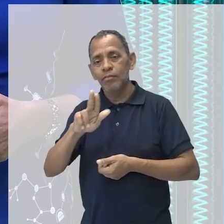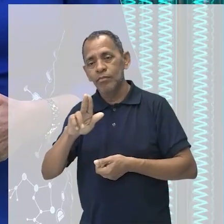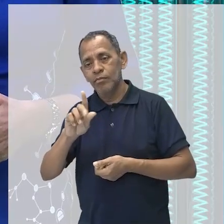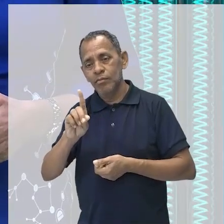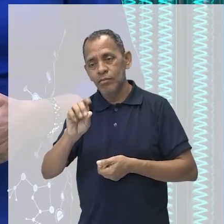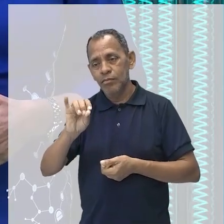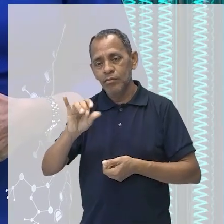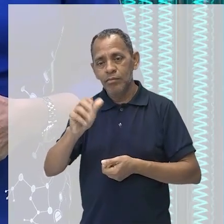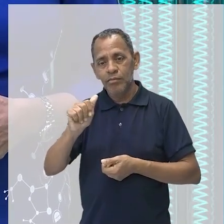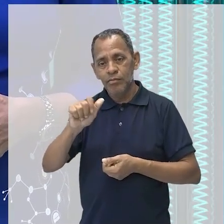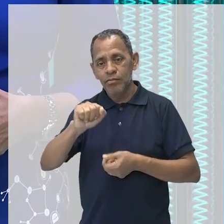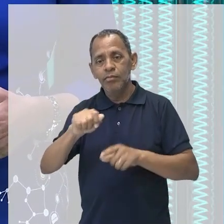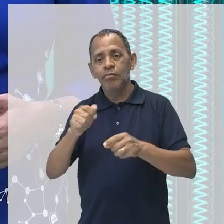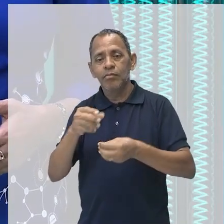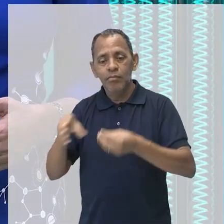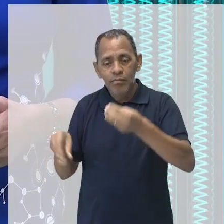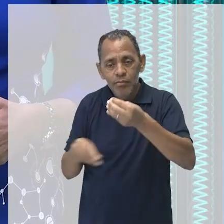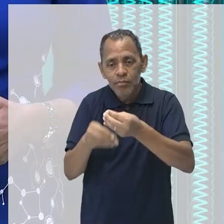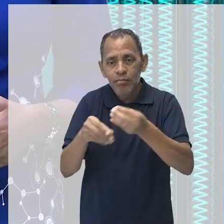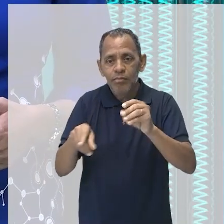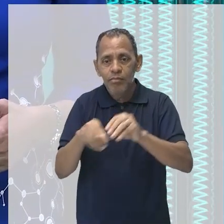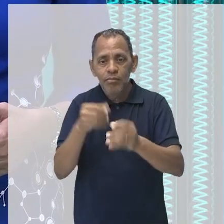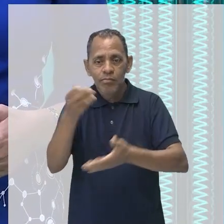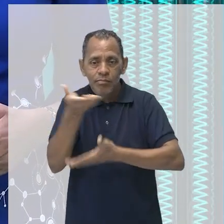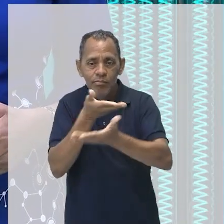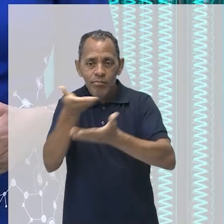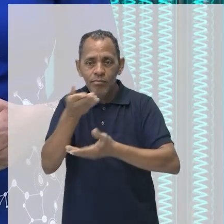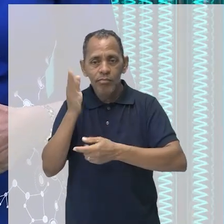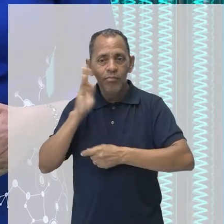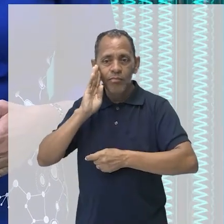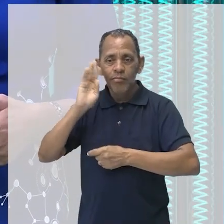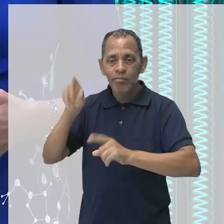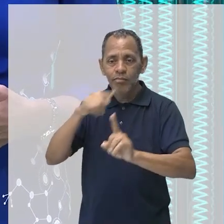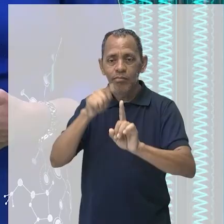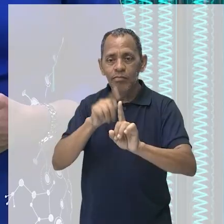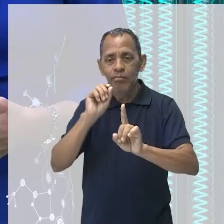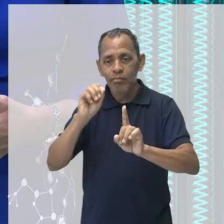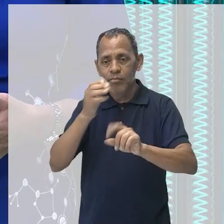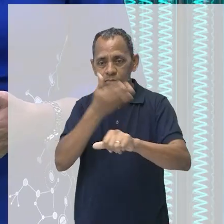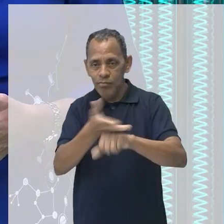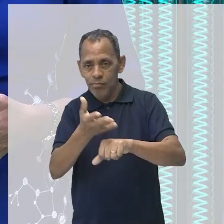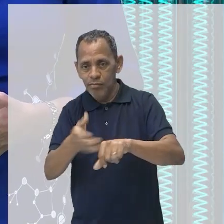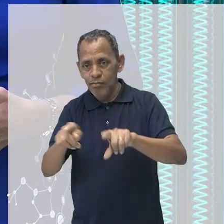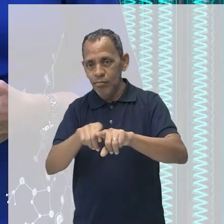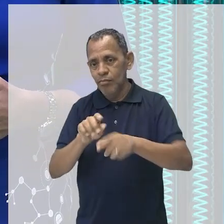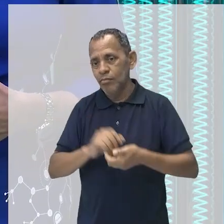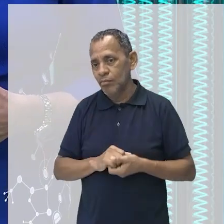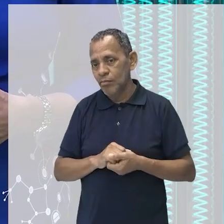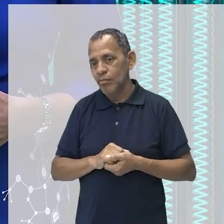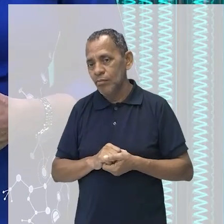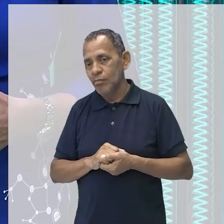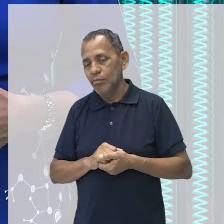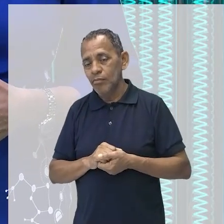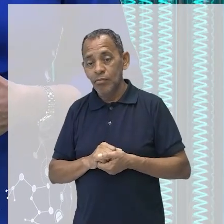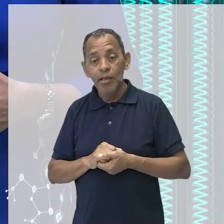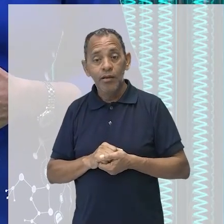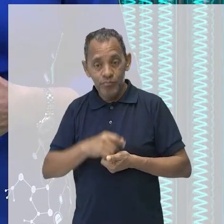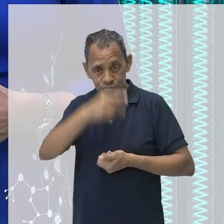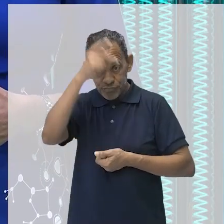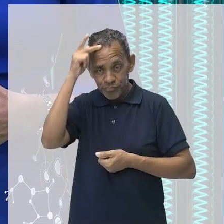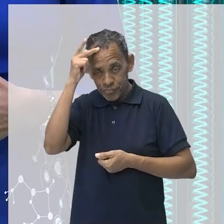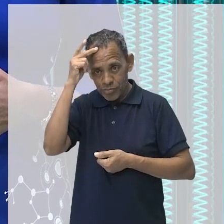a colaboração. O principal objetivo dos jogos teatrais consiste em fazer os participantes